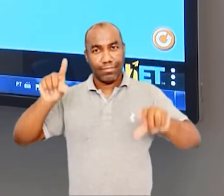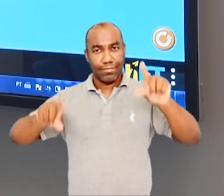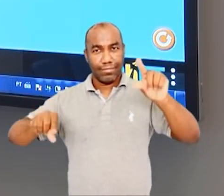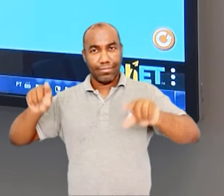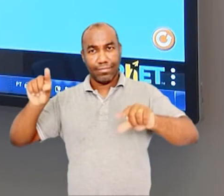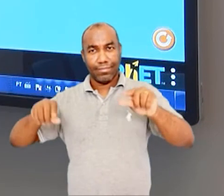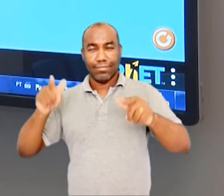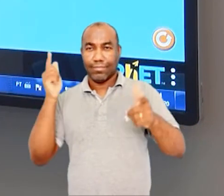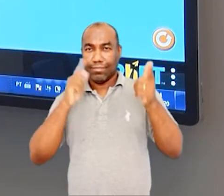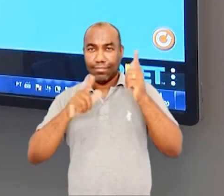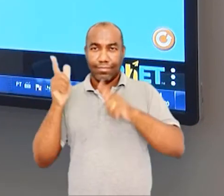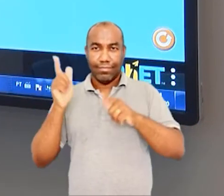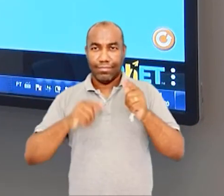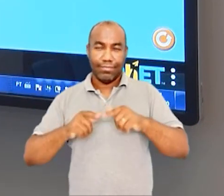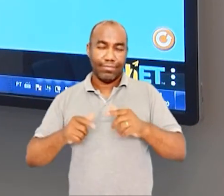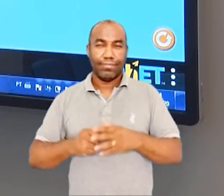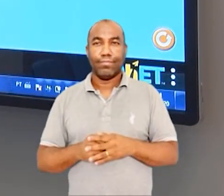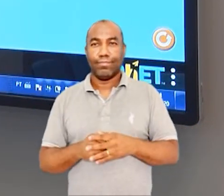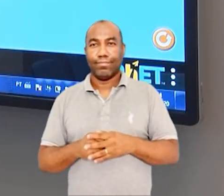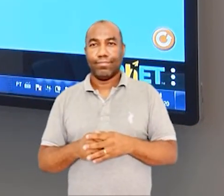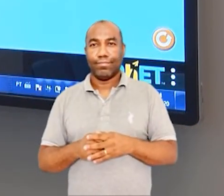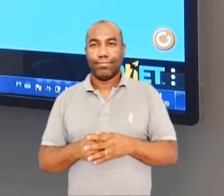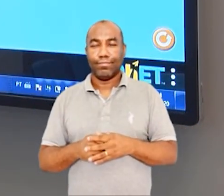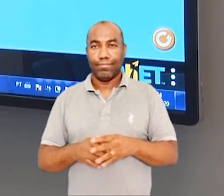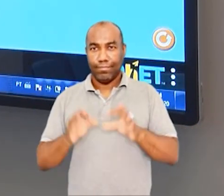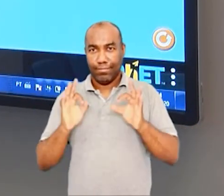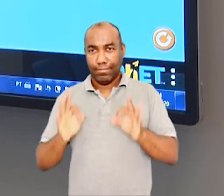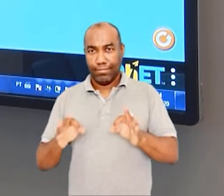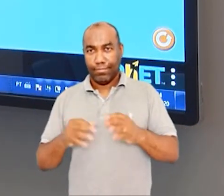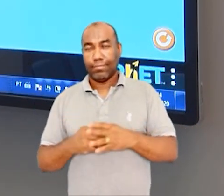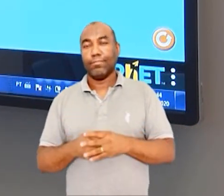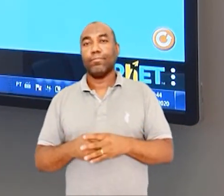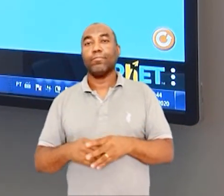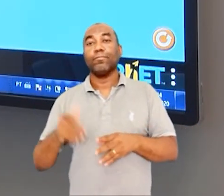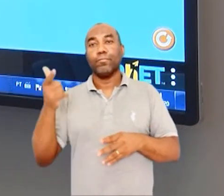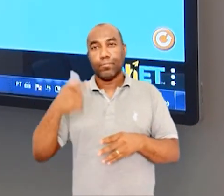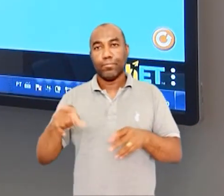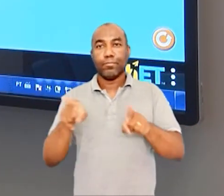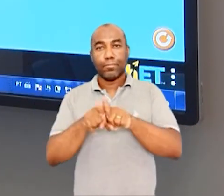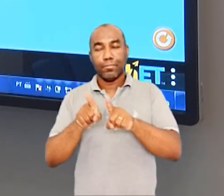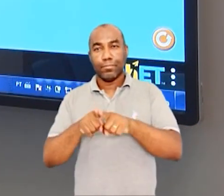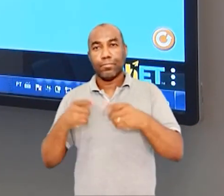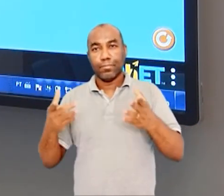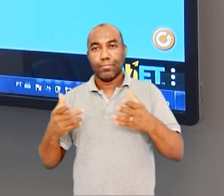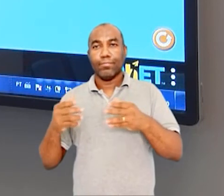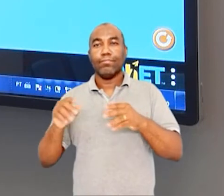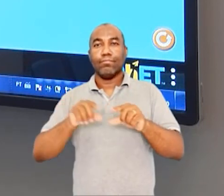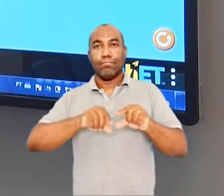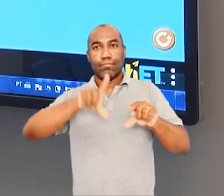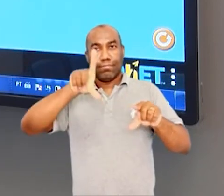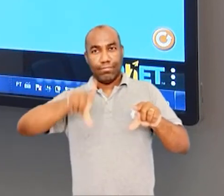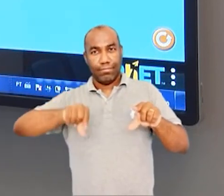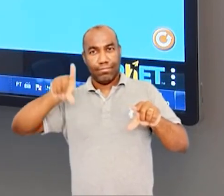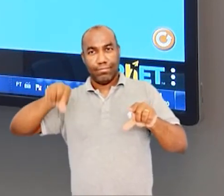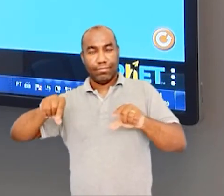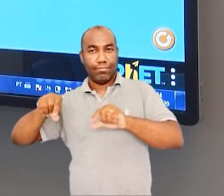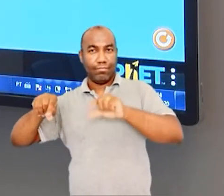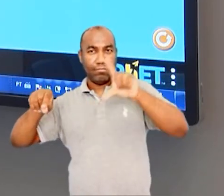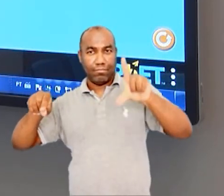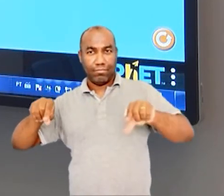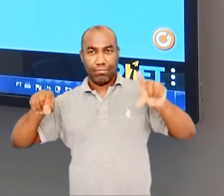lâmpada vai ficar fraquinho, ok? Lembrando que a intensidade luminosa tem a ver com a potência. Então,